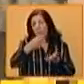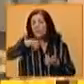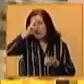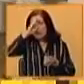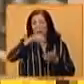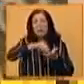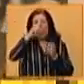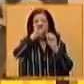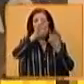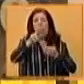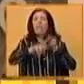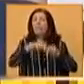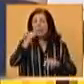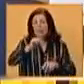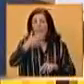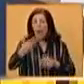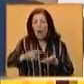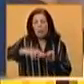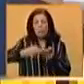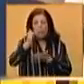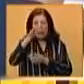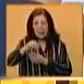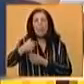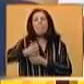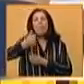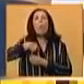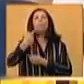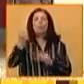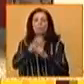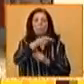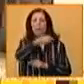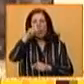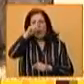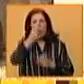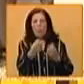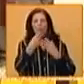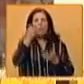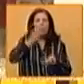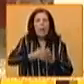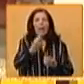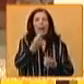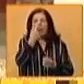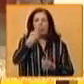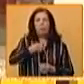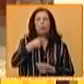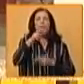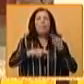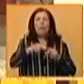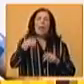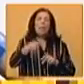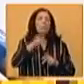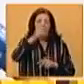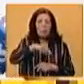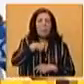que com esta alteração ao IRS melhora o combate à fraude e evasão fiscais e não viola as regras do sigilo bancário.